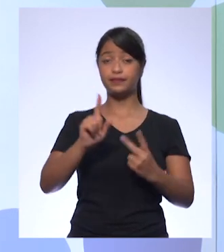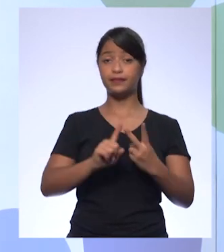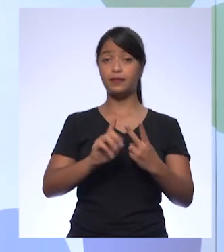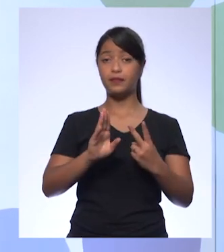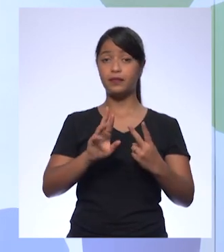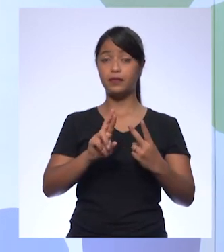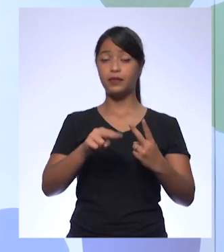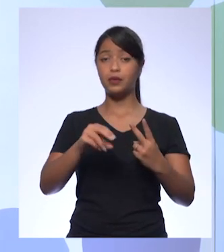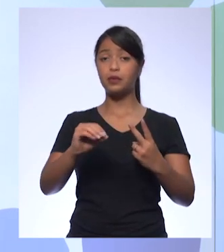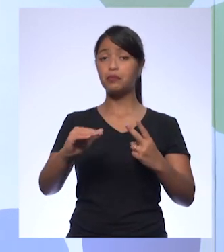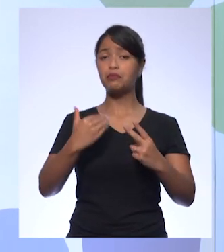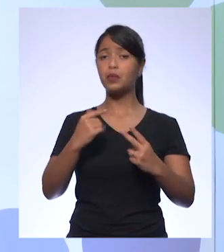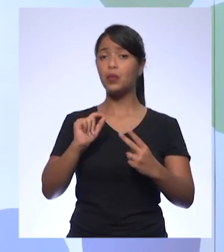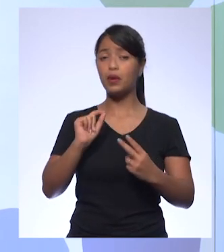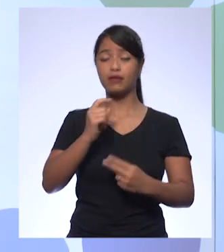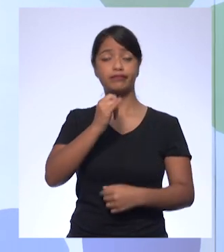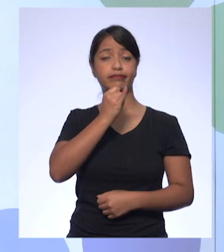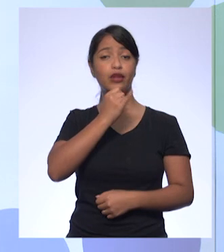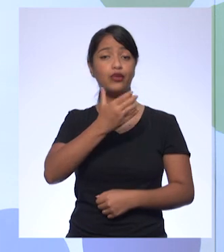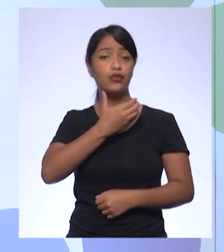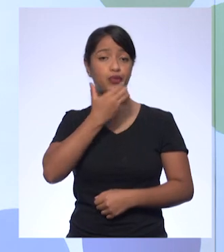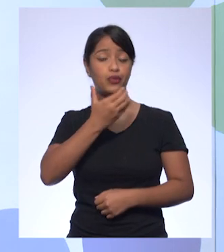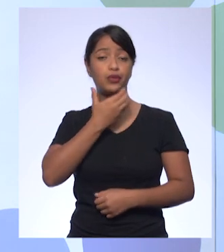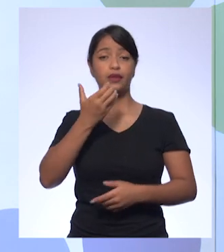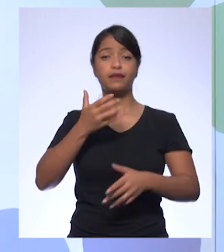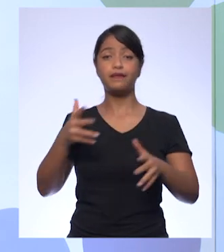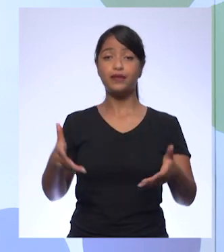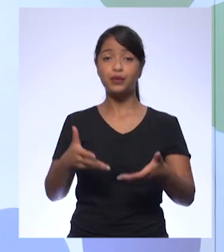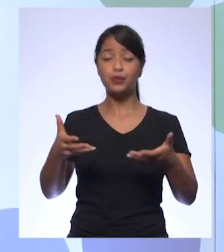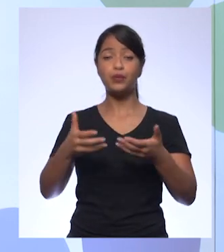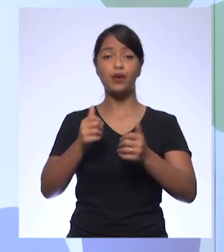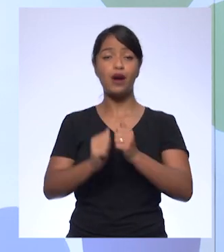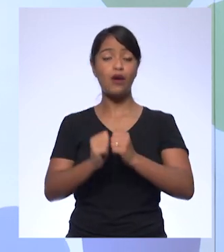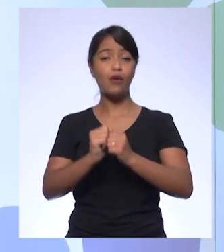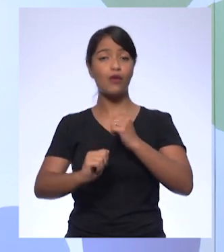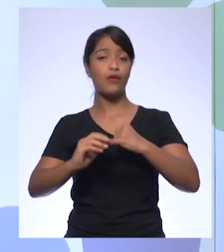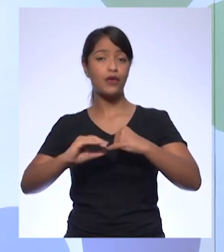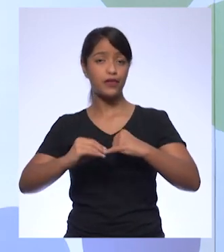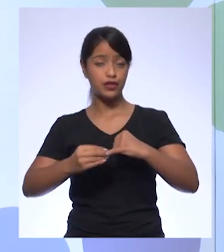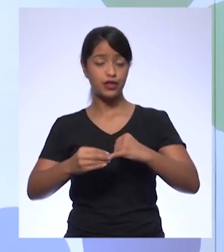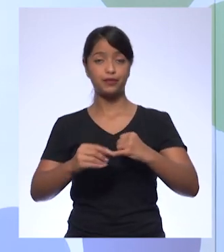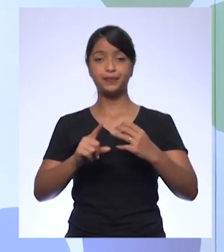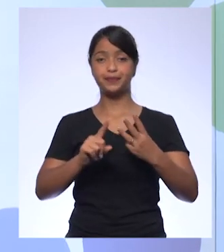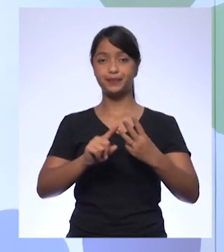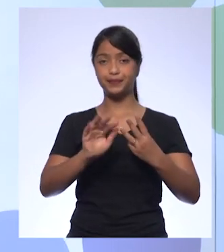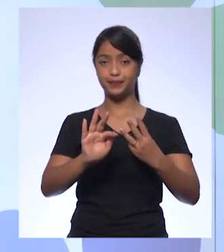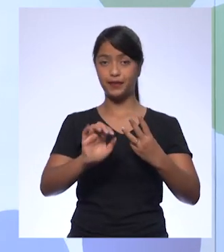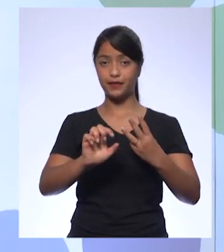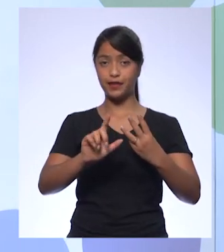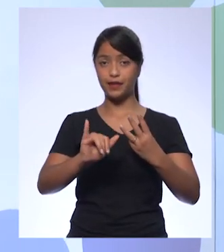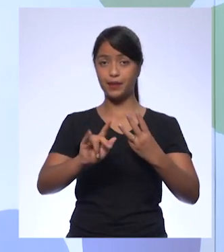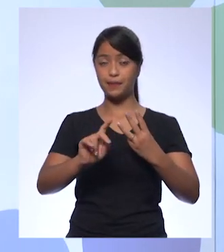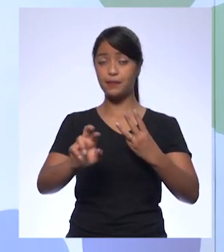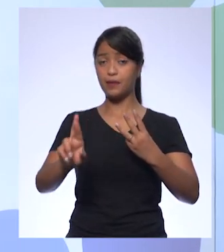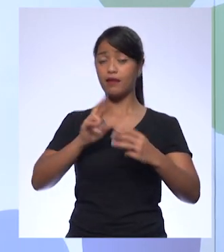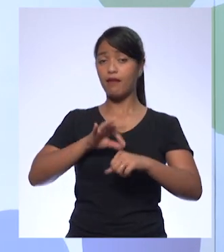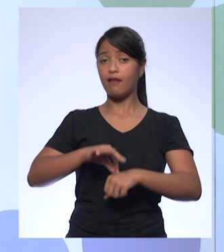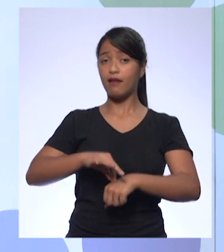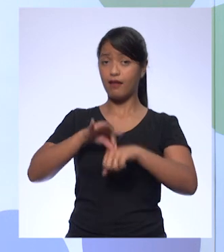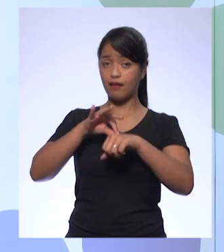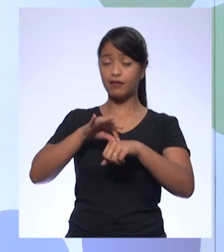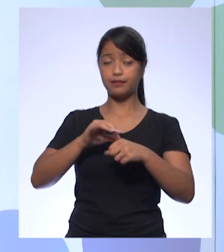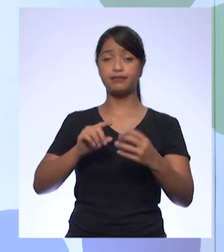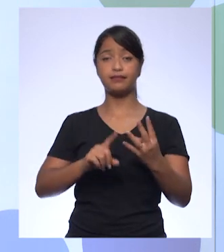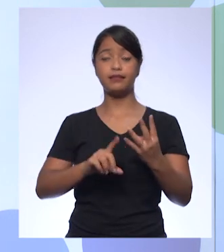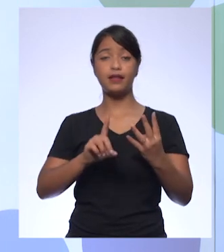frutas, verduras, arroz, feijão. Teve o Felipe aqui que colocou carne, né? O Davi colocou, é o que nós comemos e é